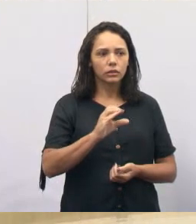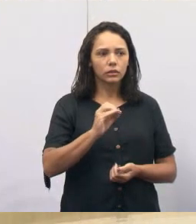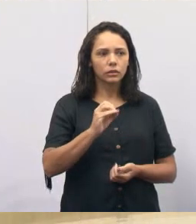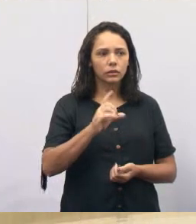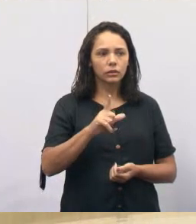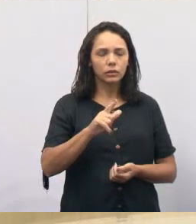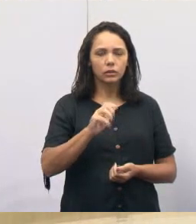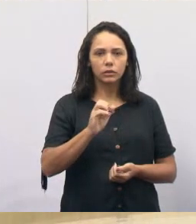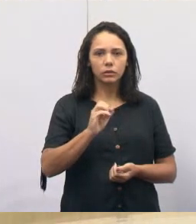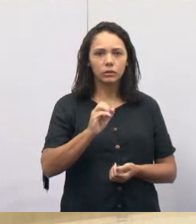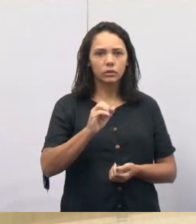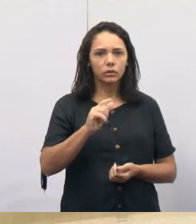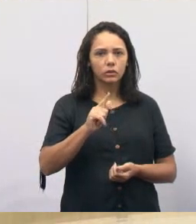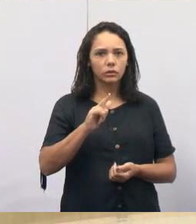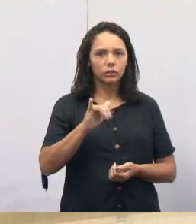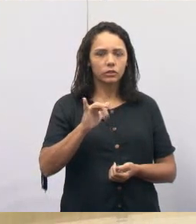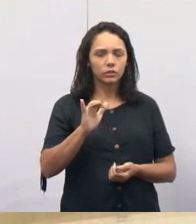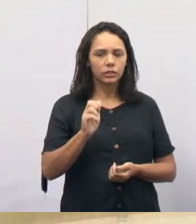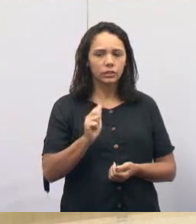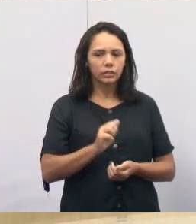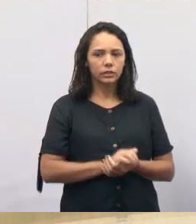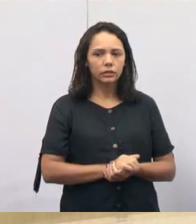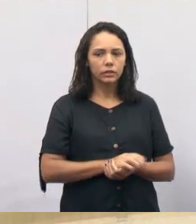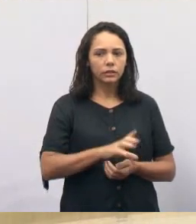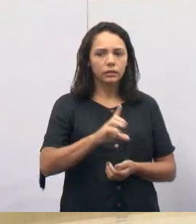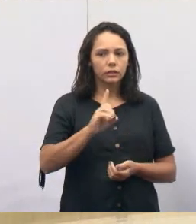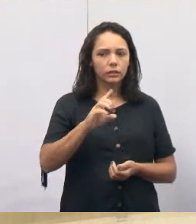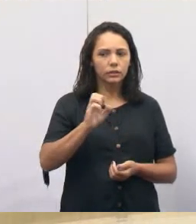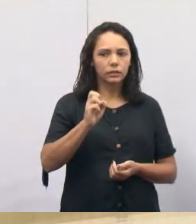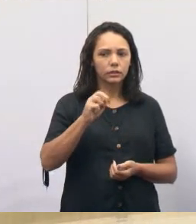coloproctologia, dermatologia,